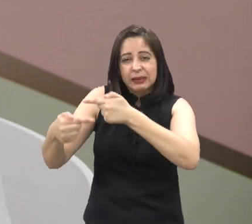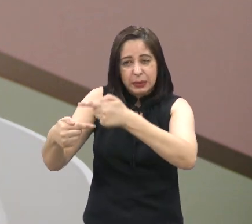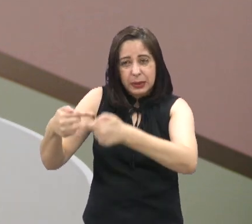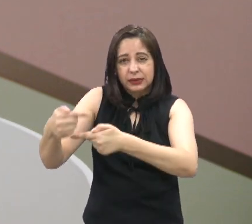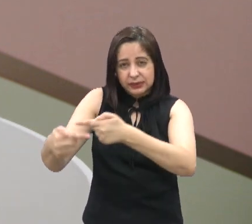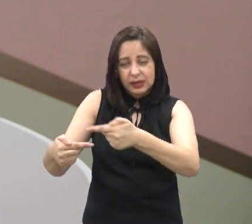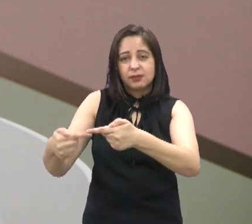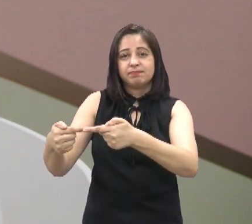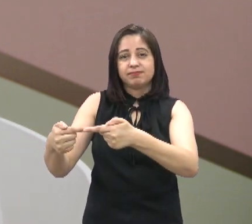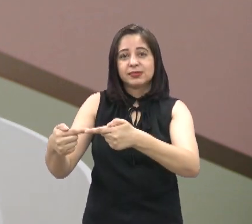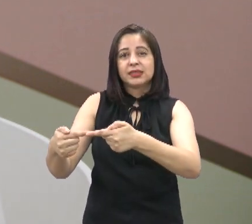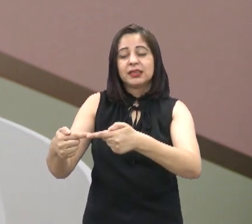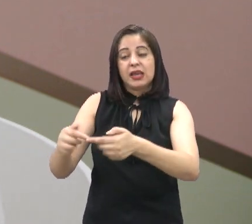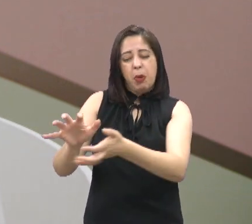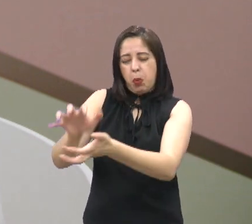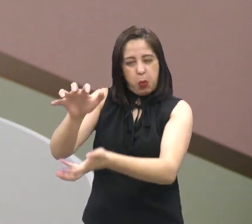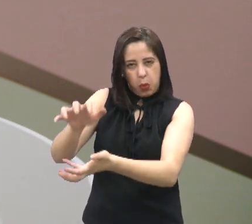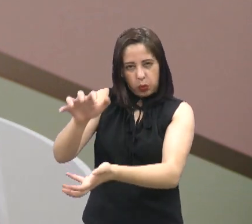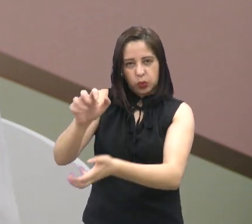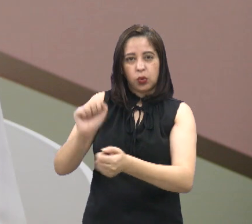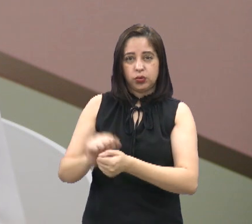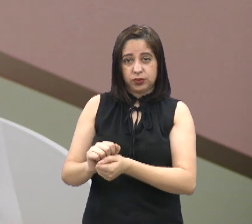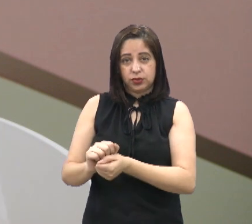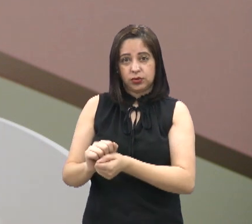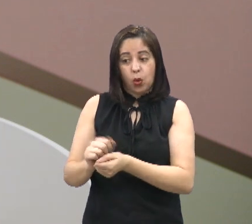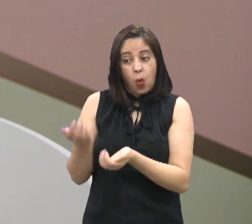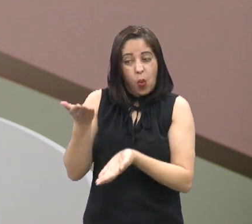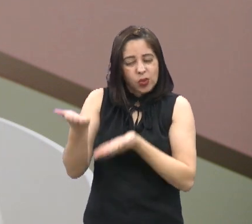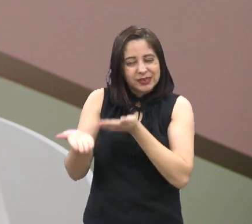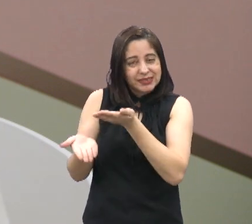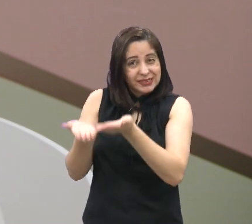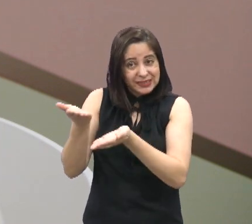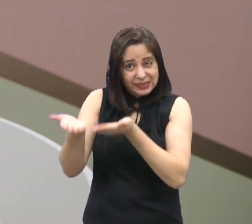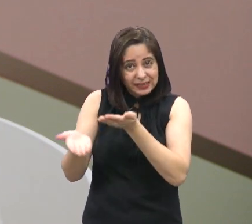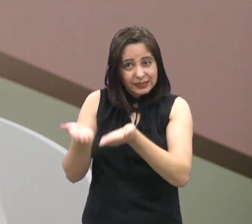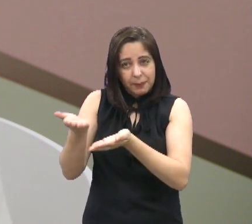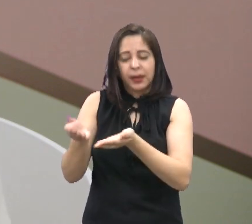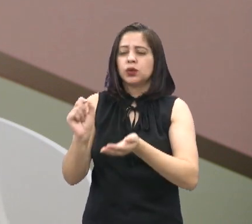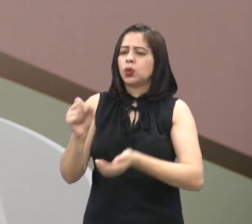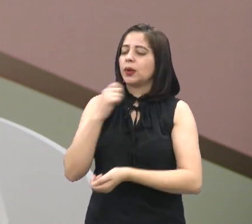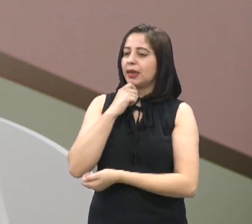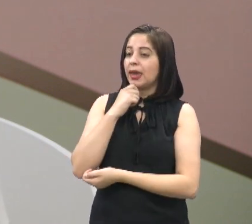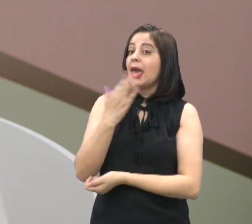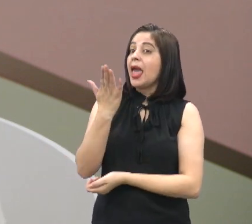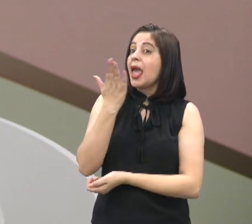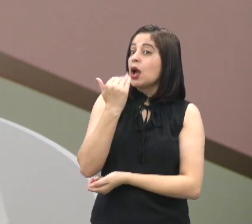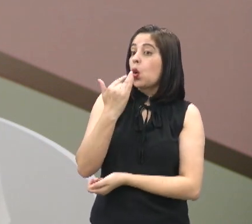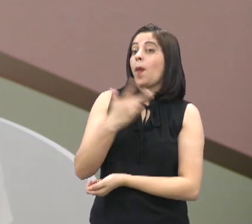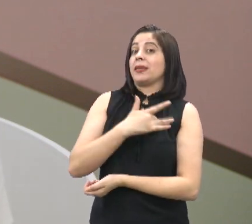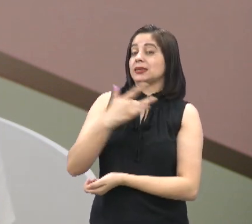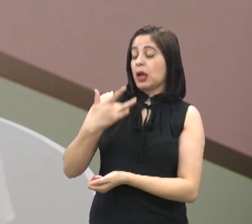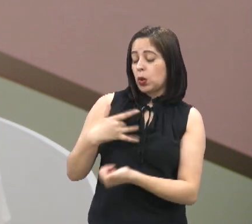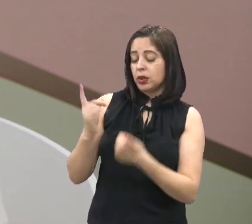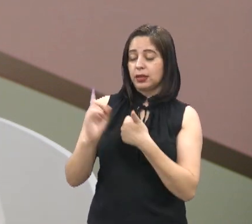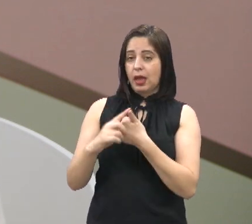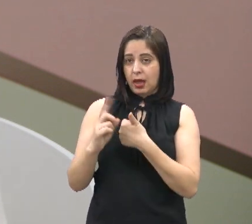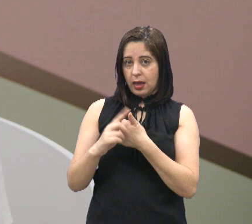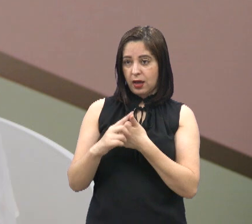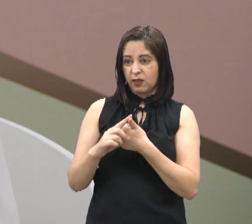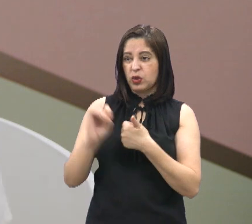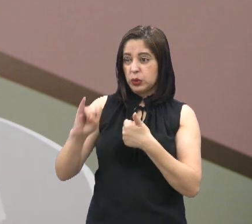idoso. Normalmente, o tratamento é essa avaliação, parte nutricional, se tem